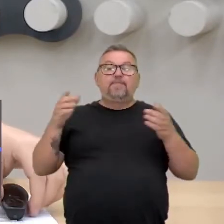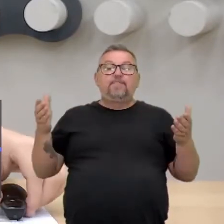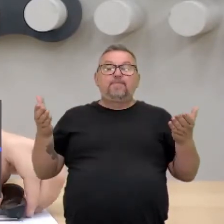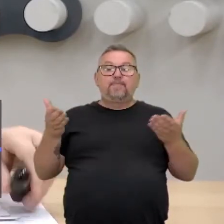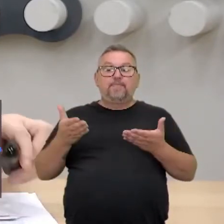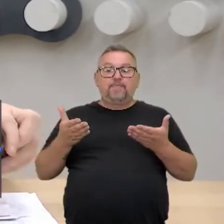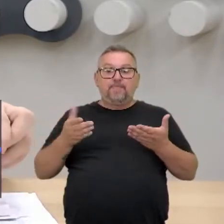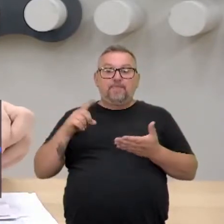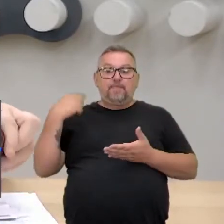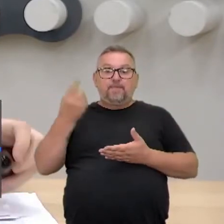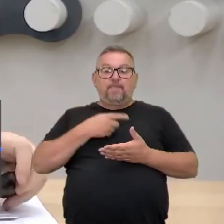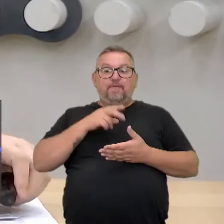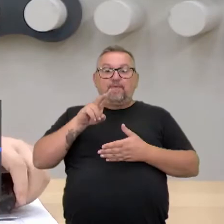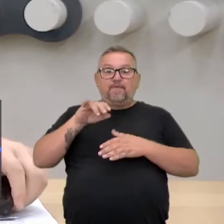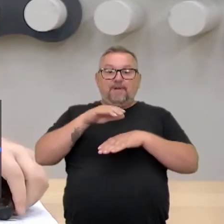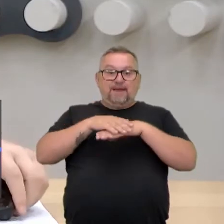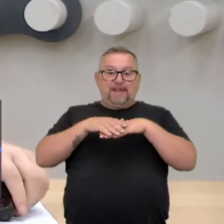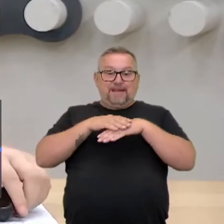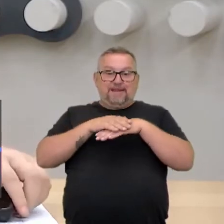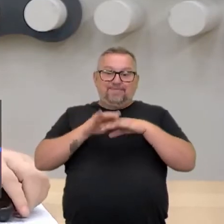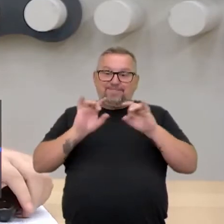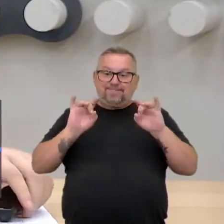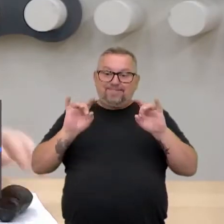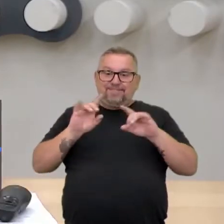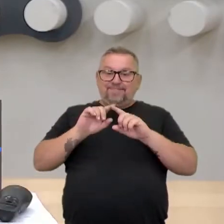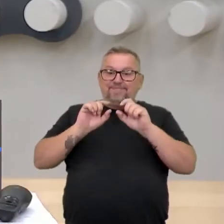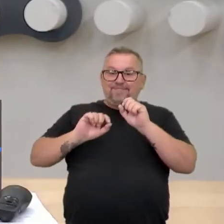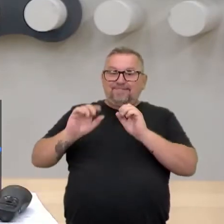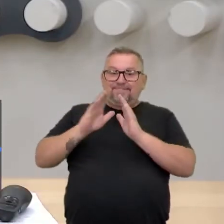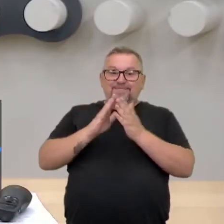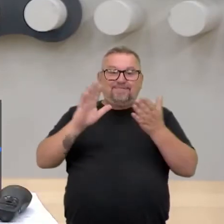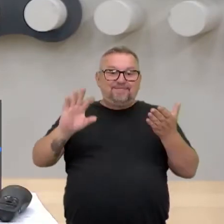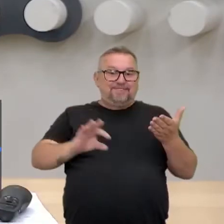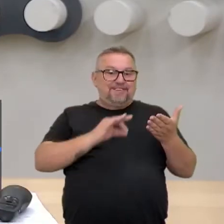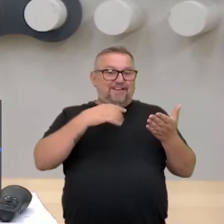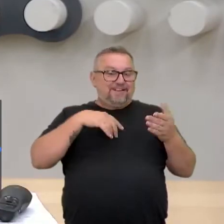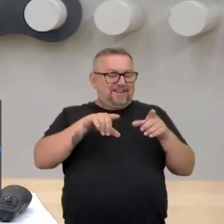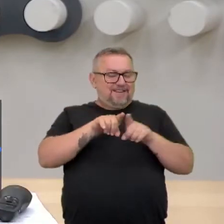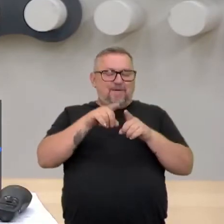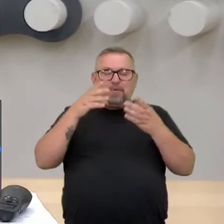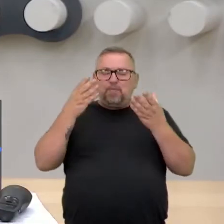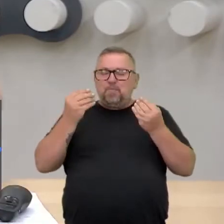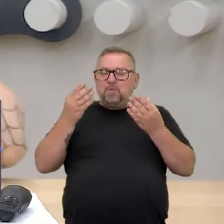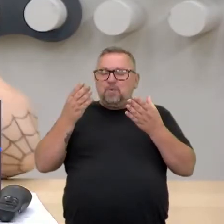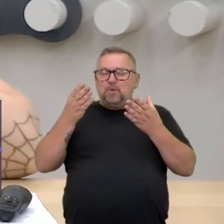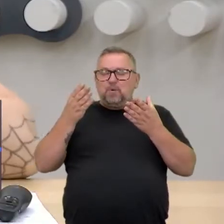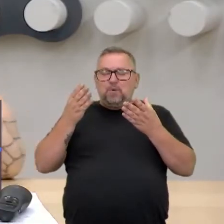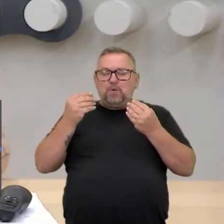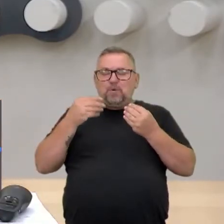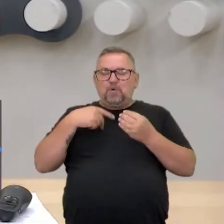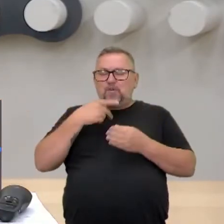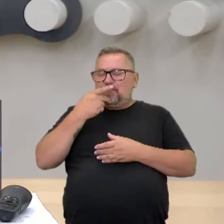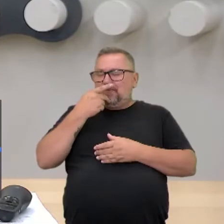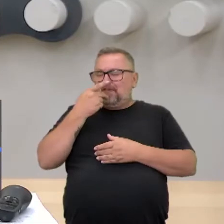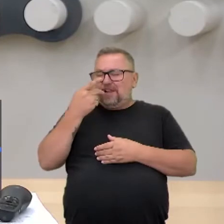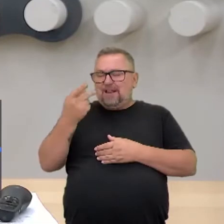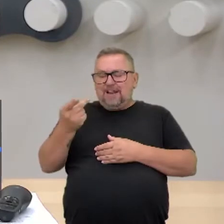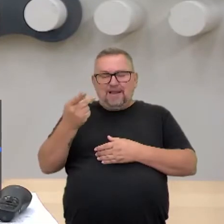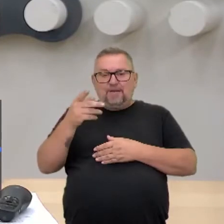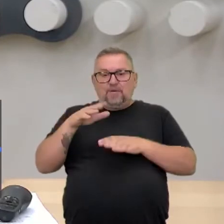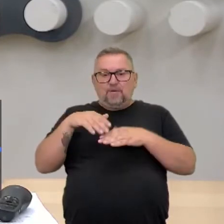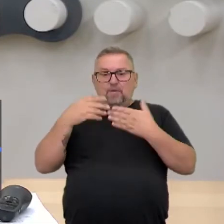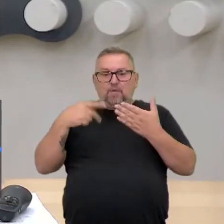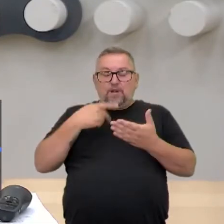hoje a gente vai conversar especificamente sobre um autor que também é muito o citado quando a gente